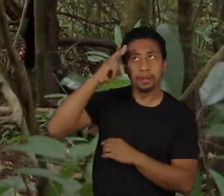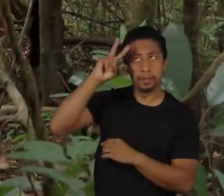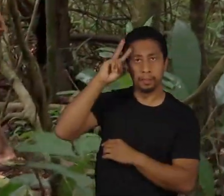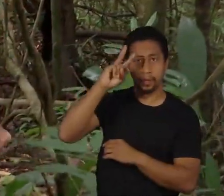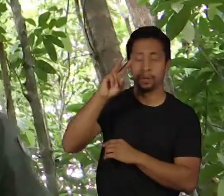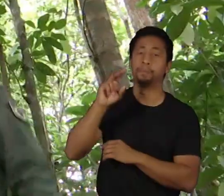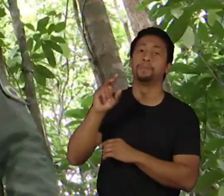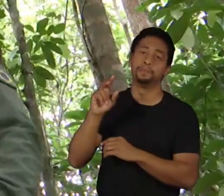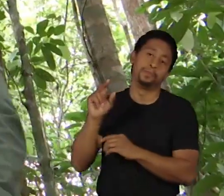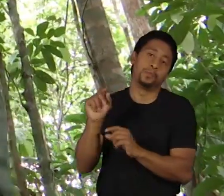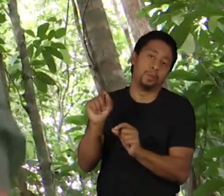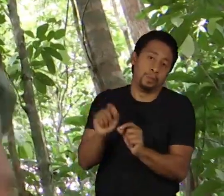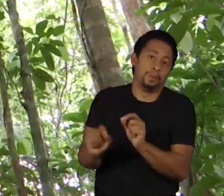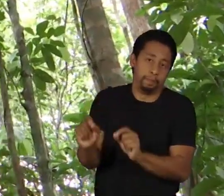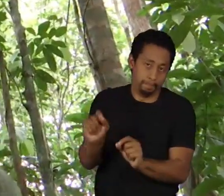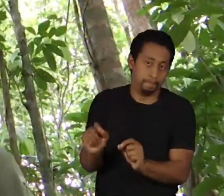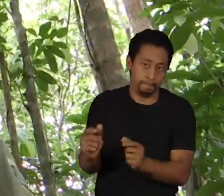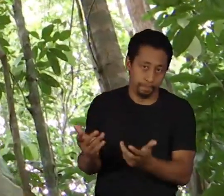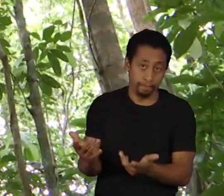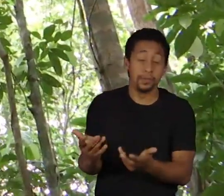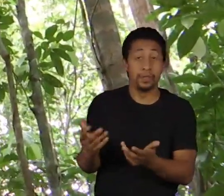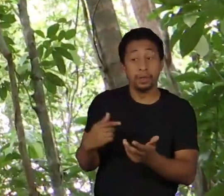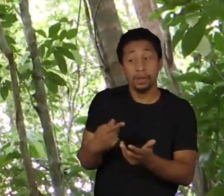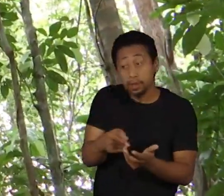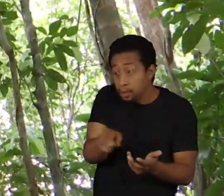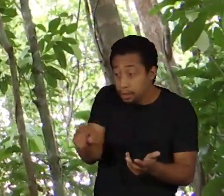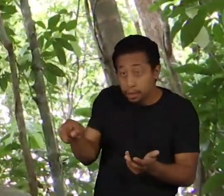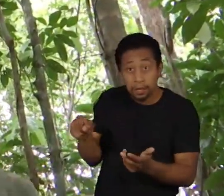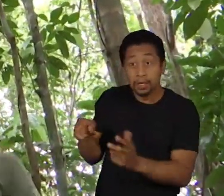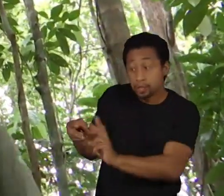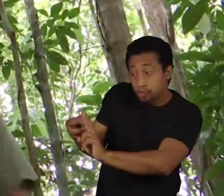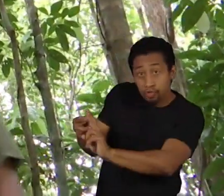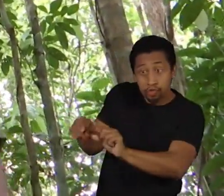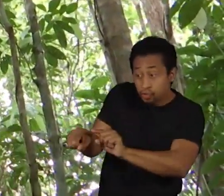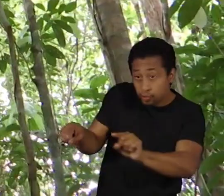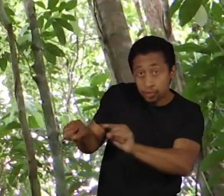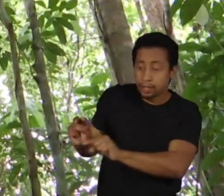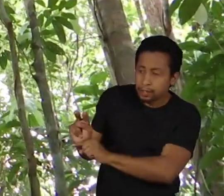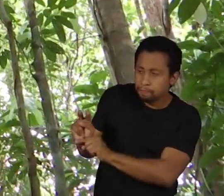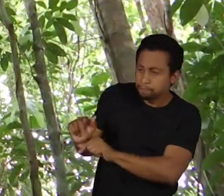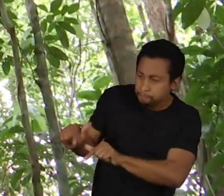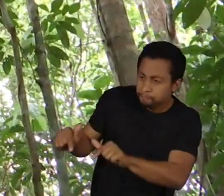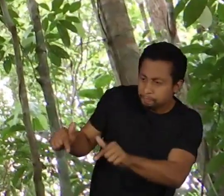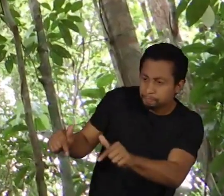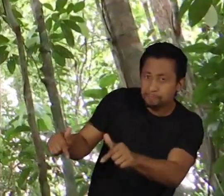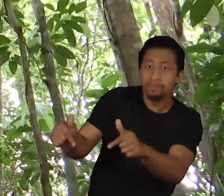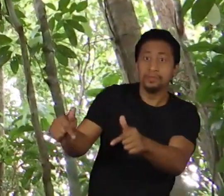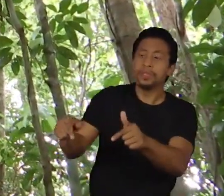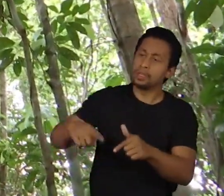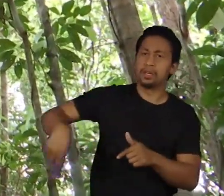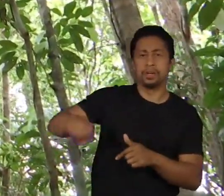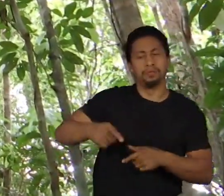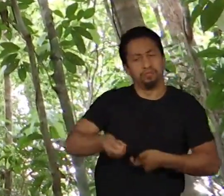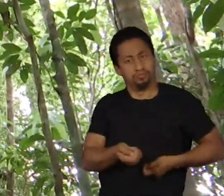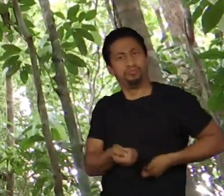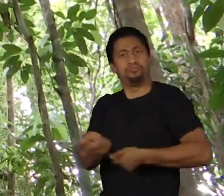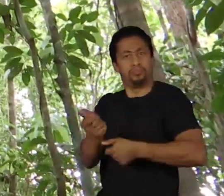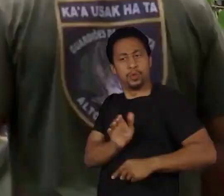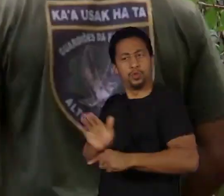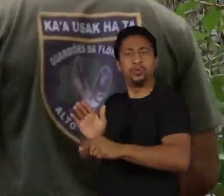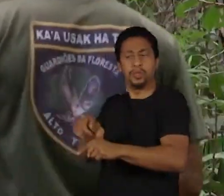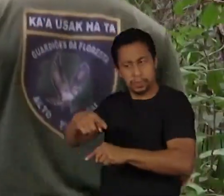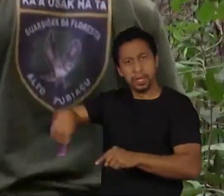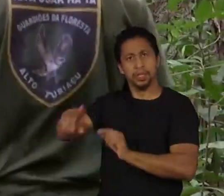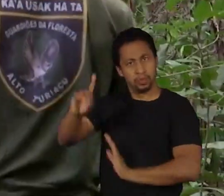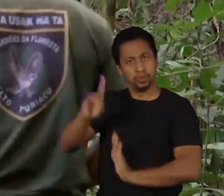esse benefício ambiental que é a razão de fazer terras indígenas. Eles têm direito para